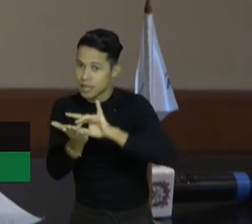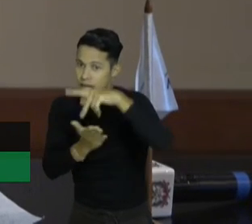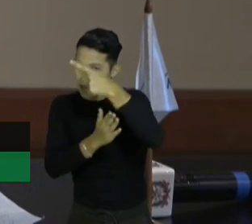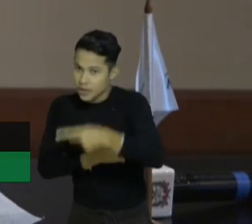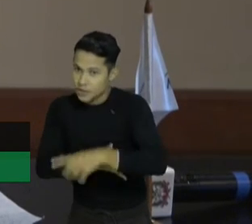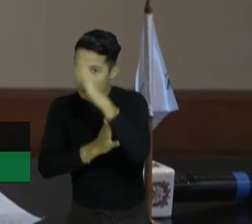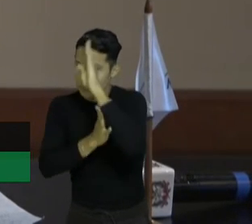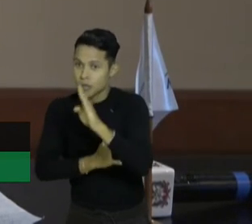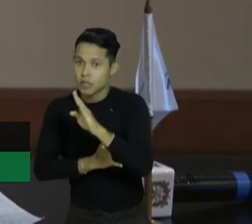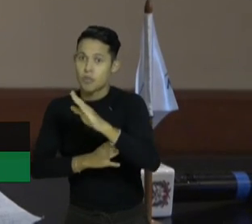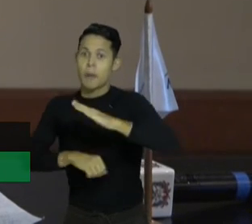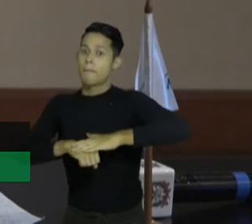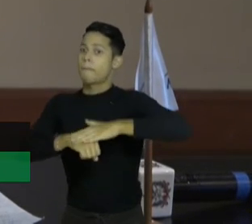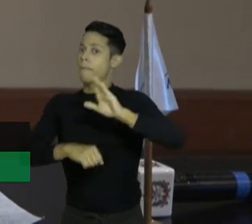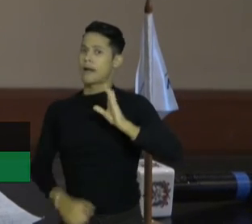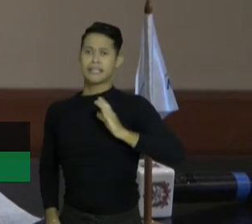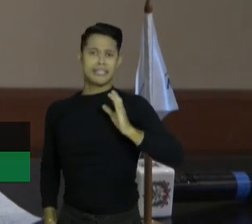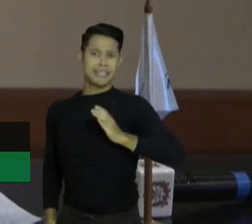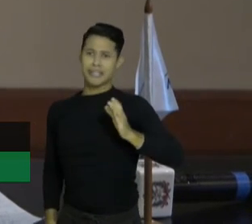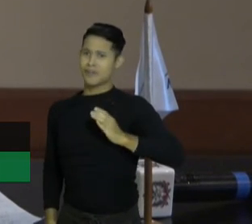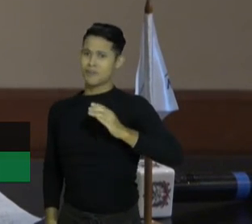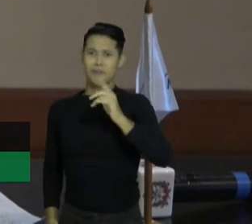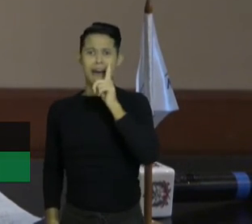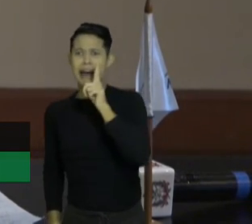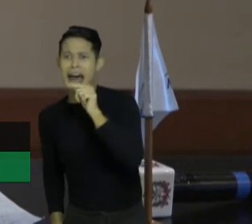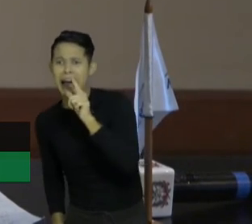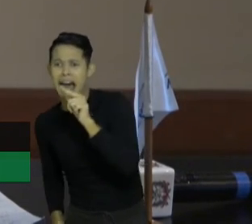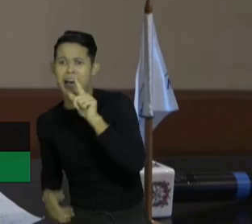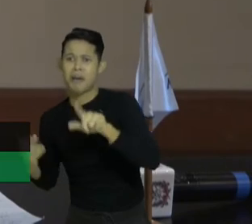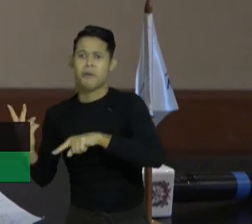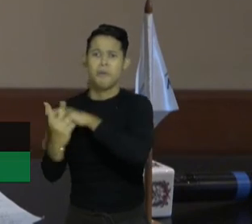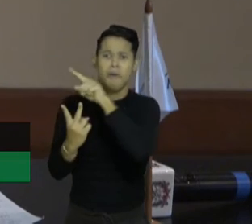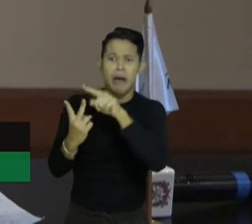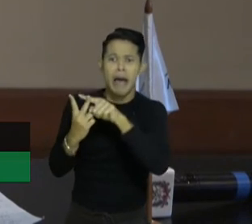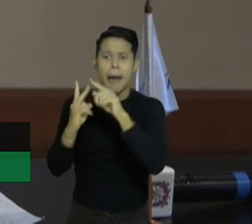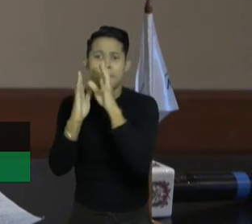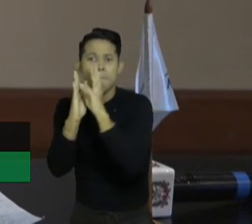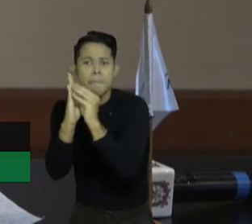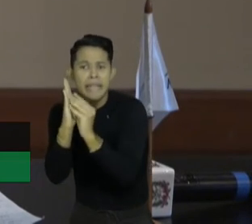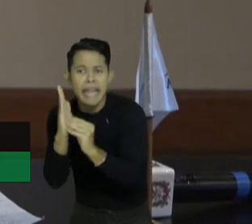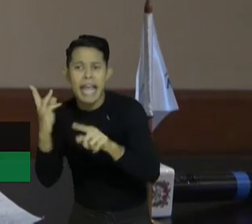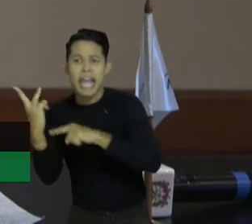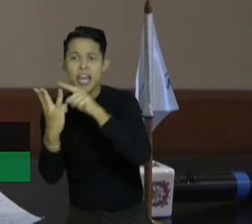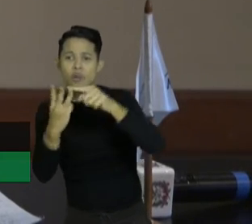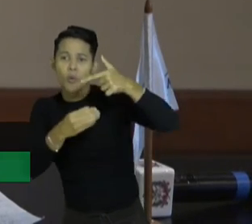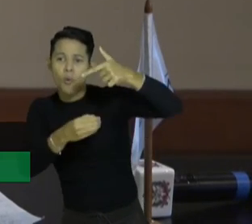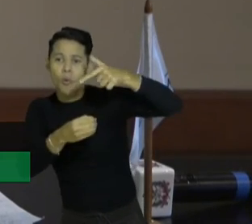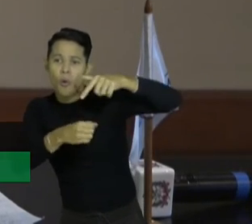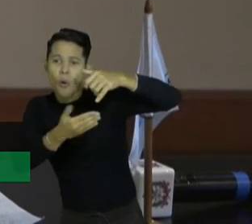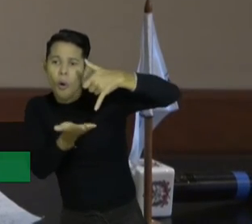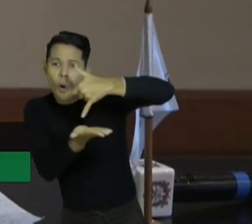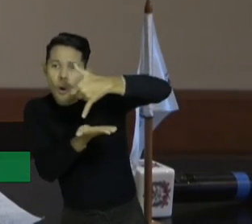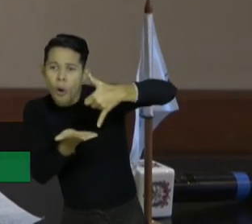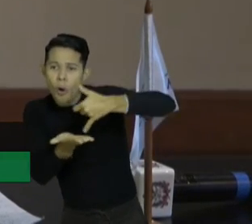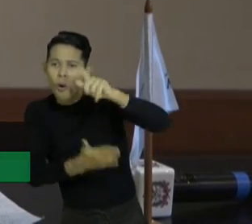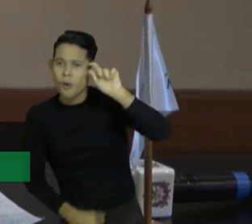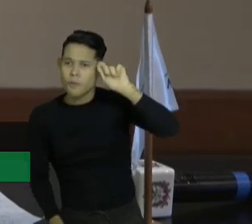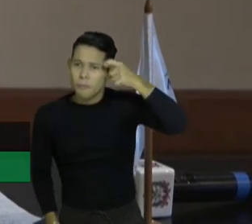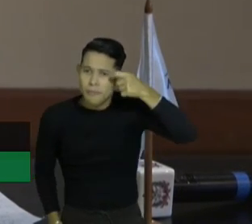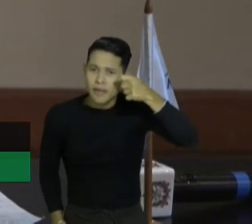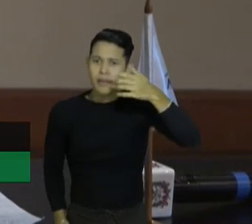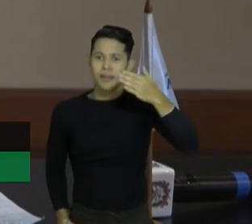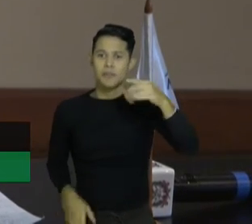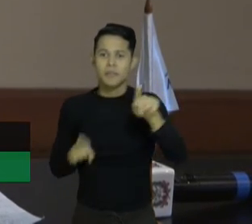rico tanto em enfim eh água rico em minério rico em petróleo né a gente tem hoje falando em